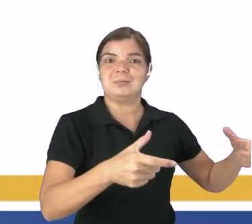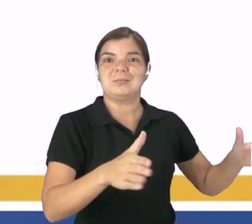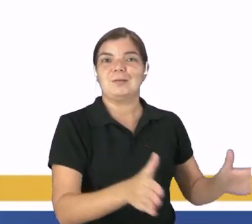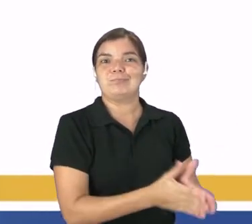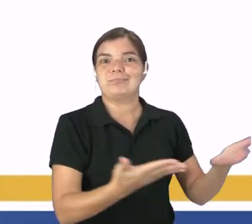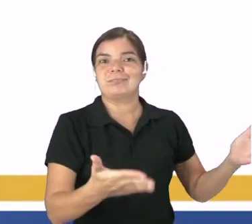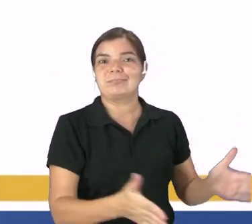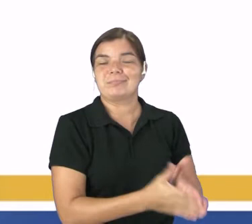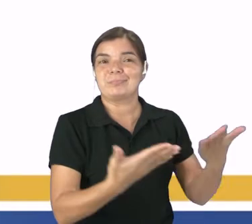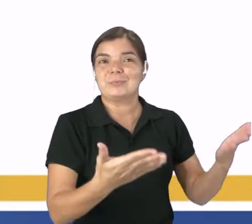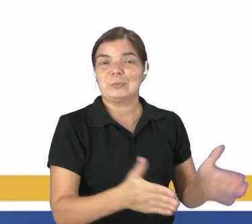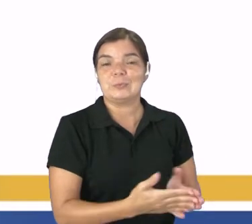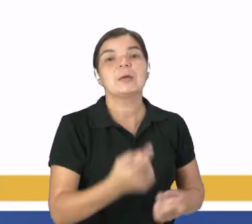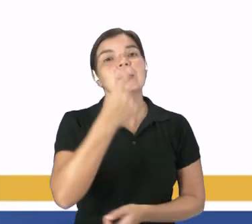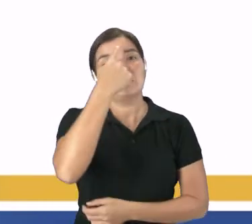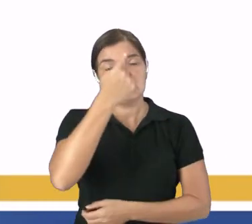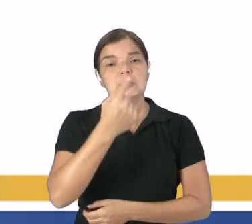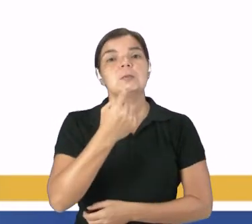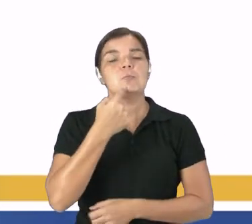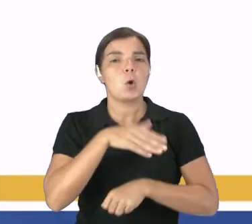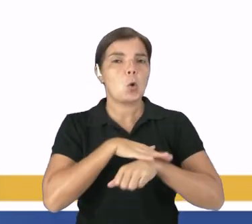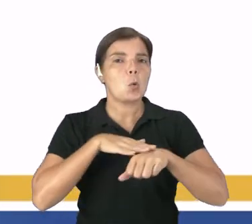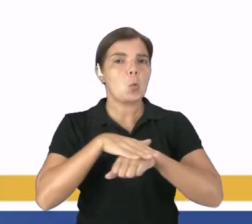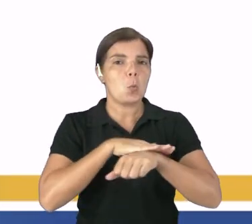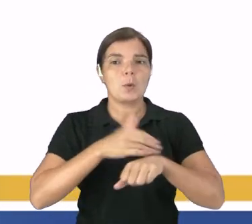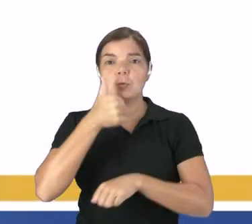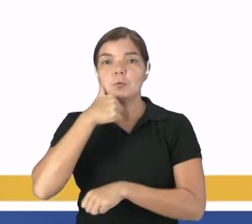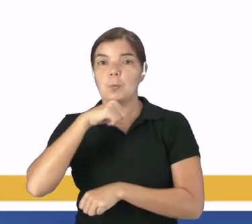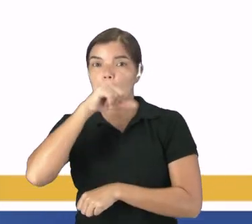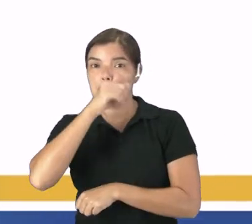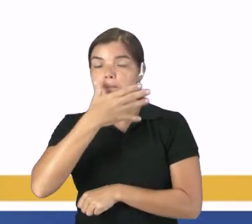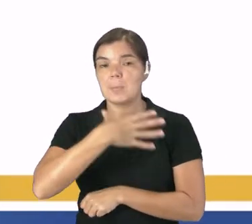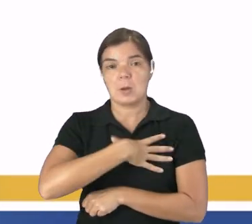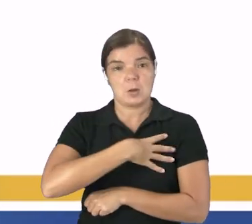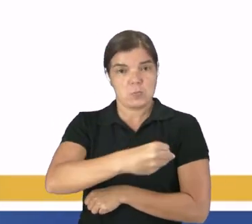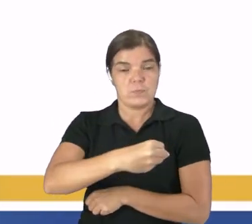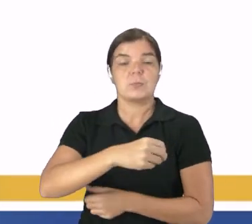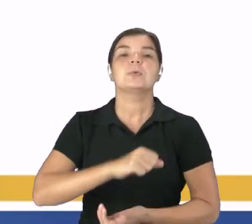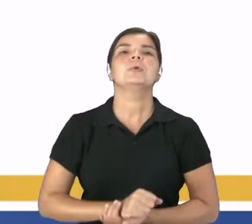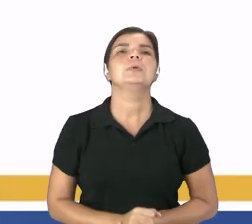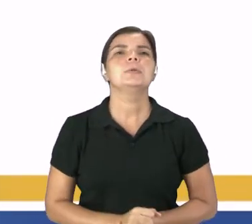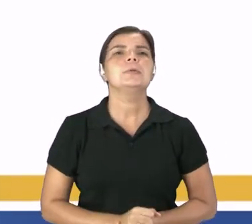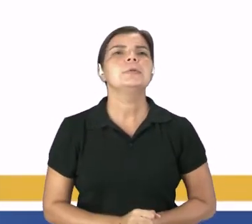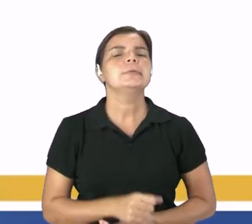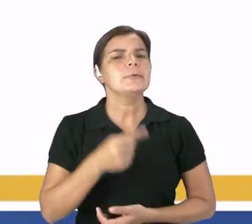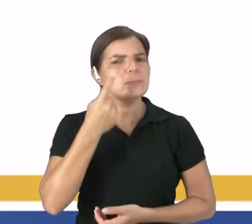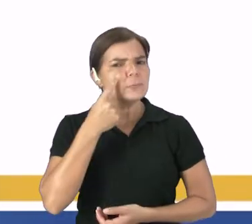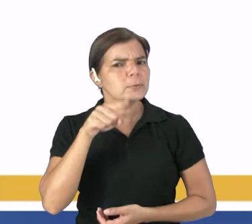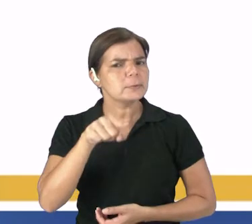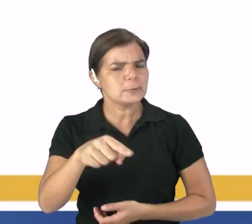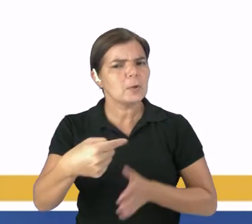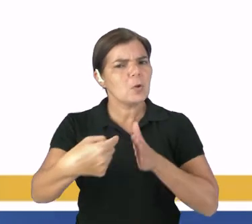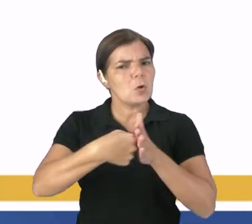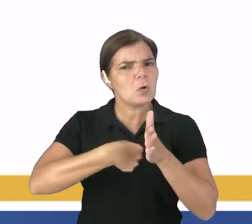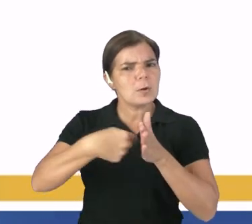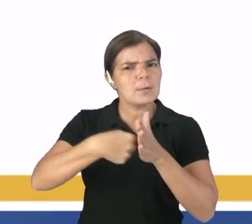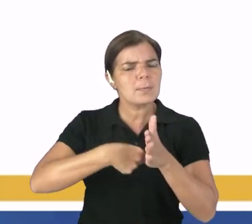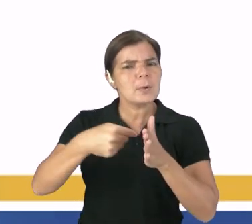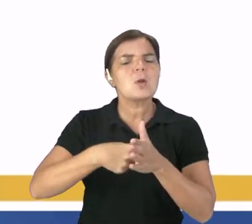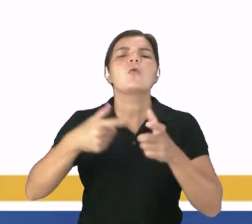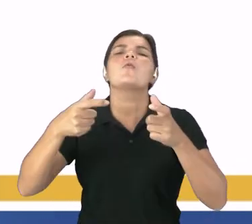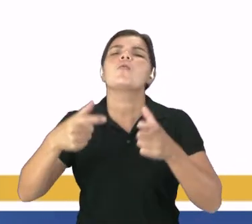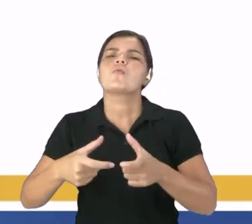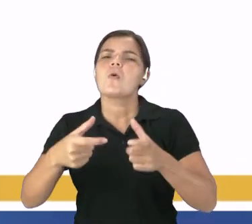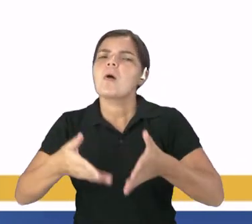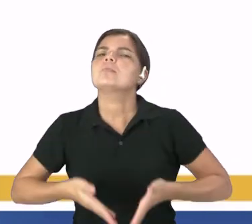na miséria, né? E aí, na imagem, a gente tem uma conversa entre o pai e o filho. E aí o pai diz o seguinte: você havia me